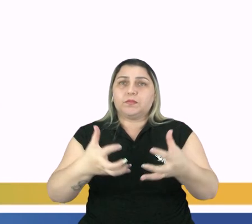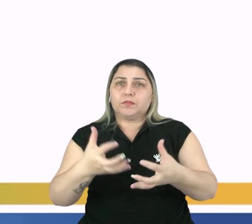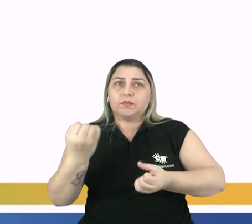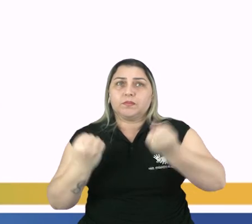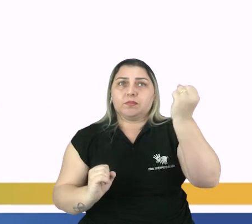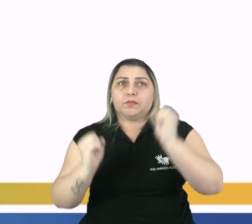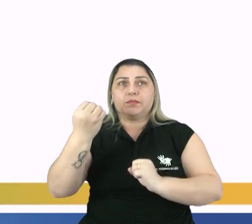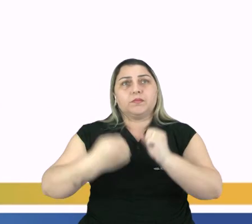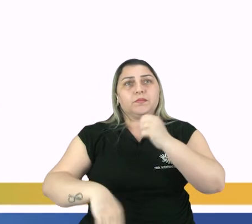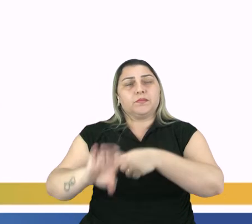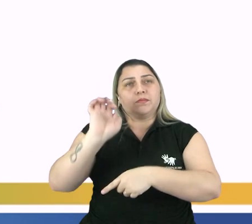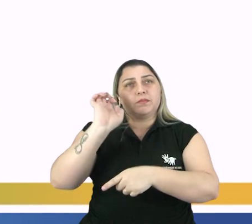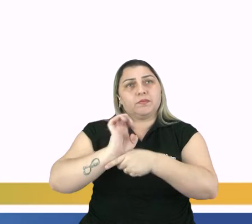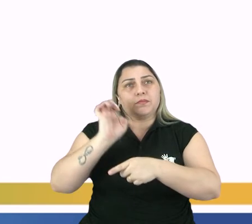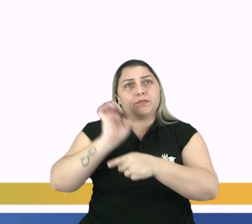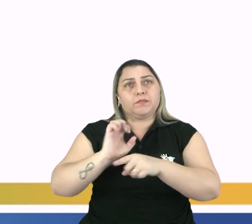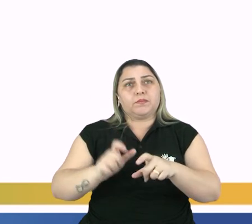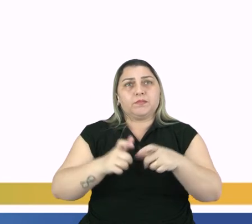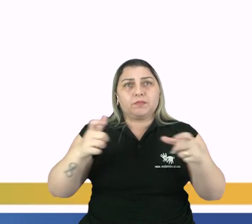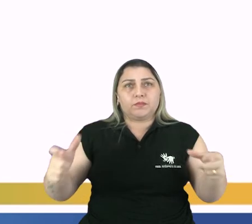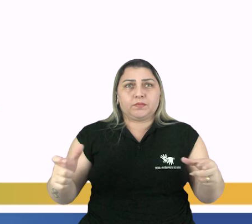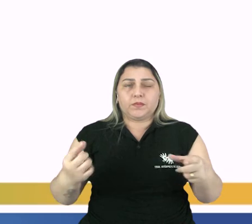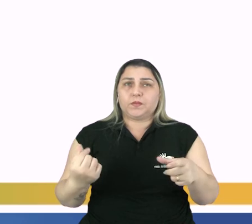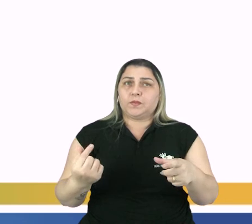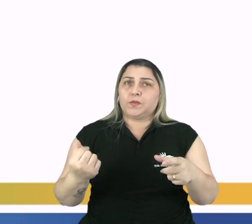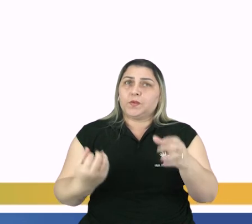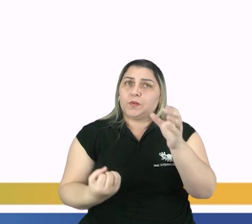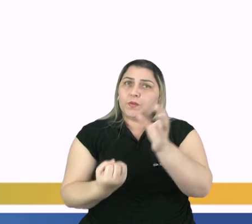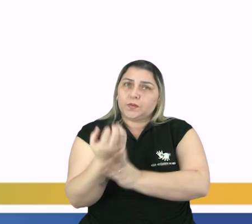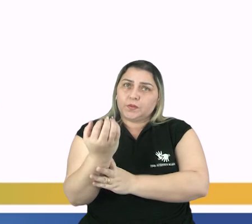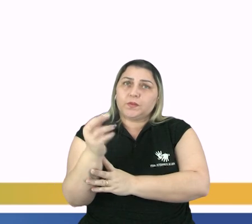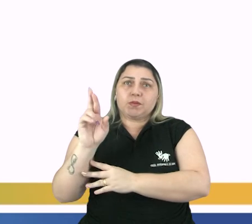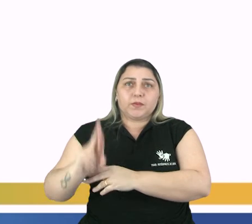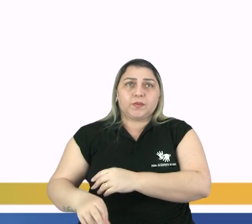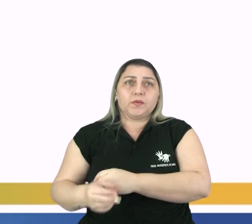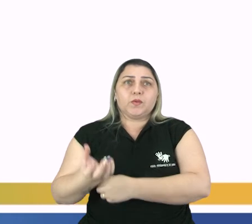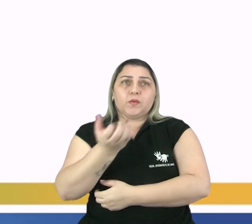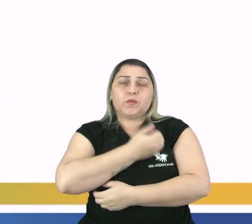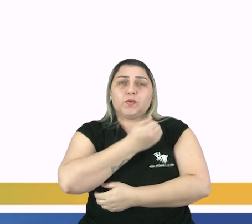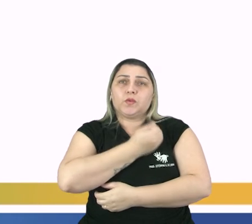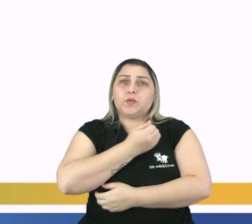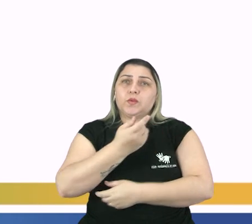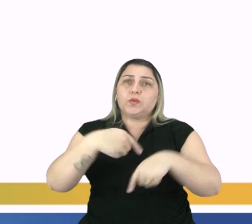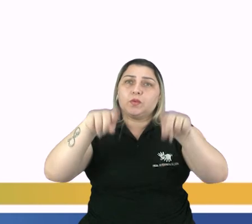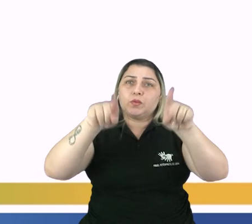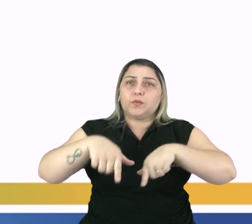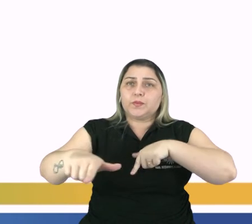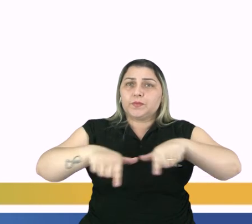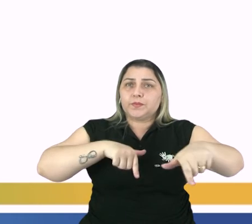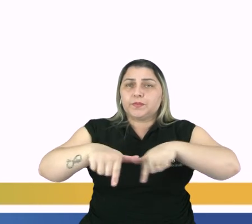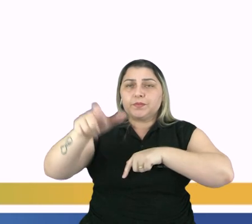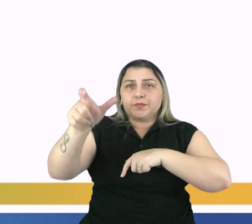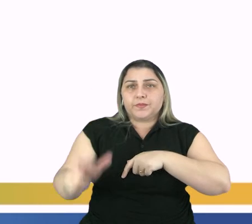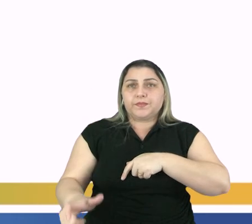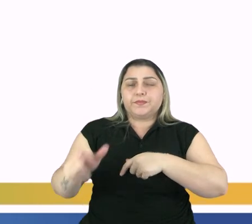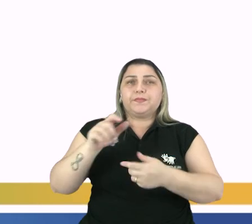substituir os equipamentos industriais. Letra E. Aumento de custos produtivos em razão do maior número